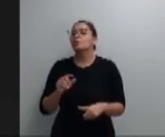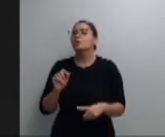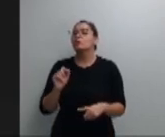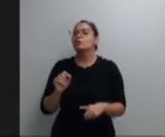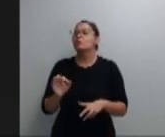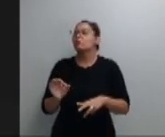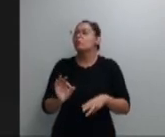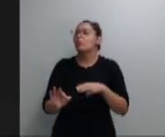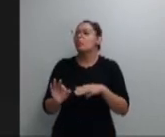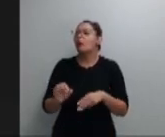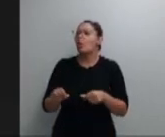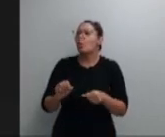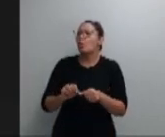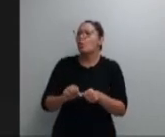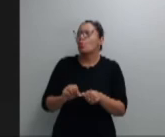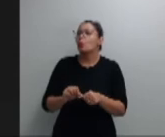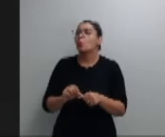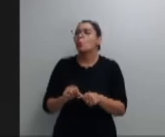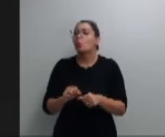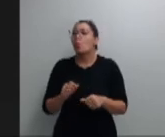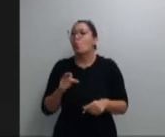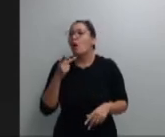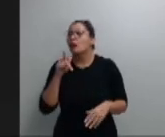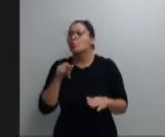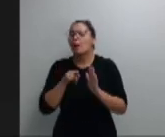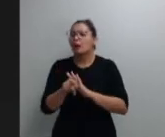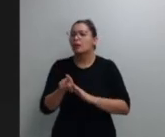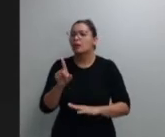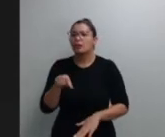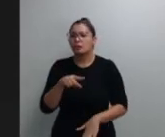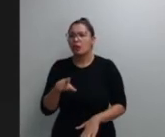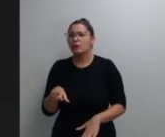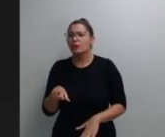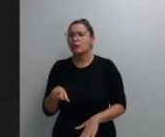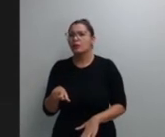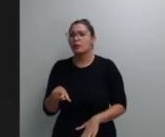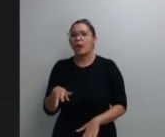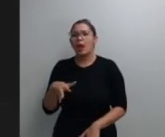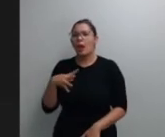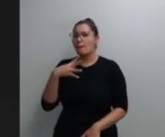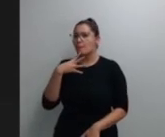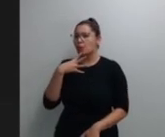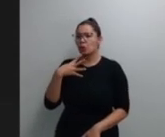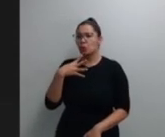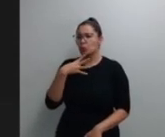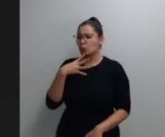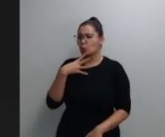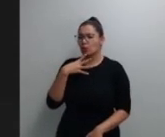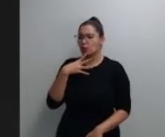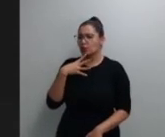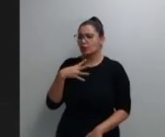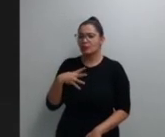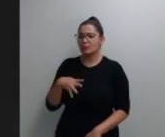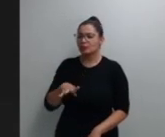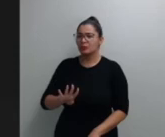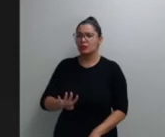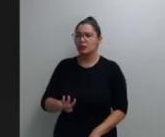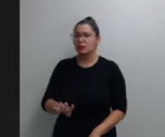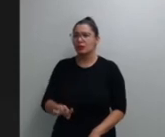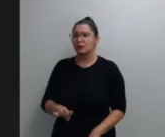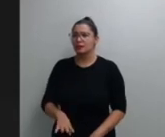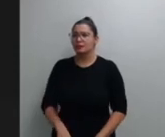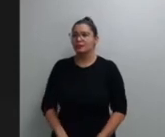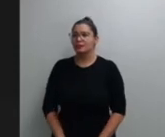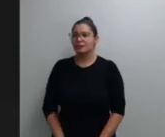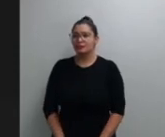um comentário para negar provimento mas é para não conhecer do agravo isso mesmo não não não conhecer